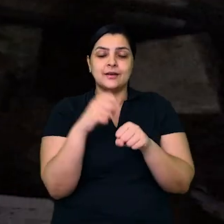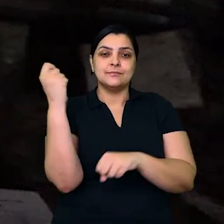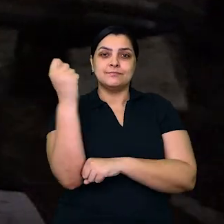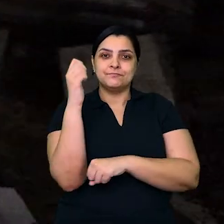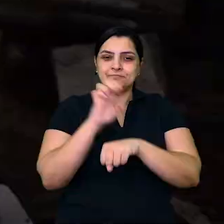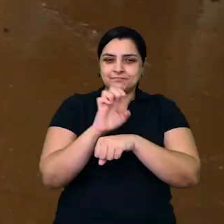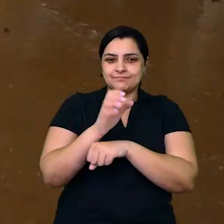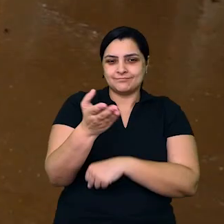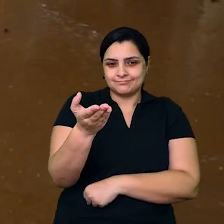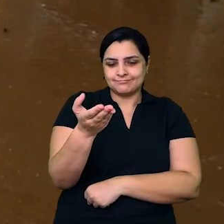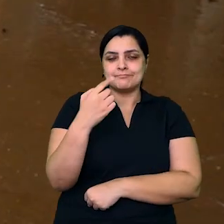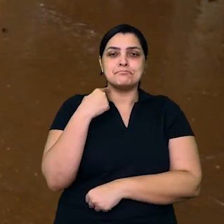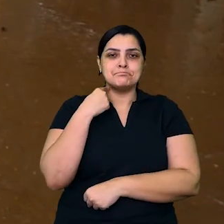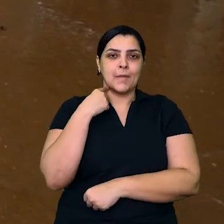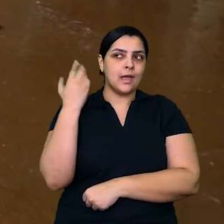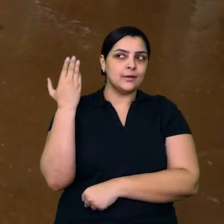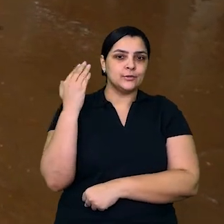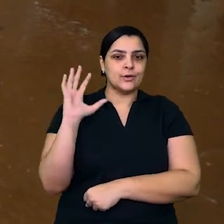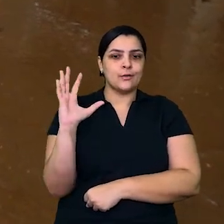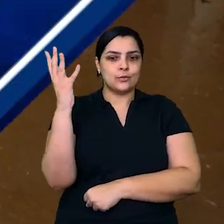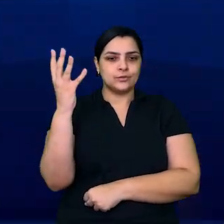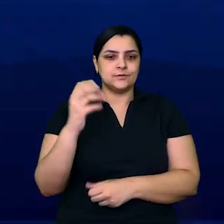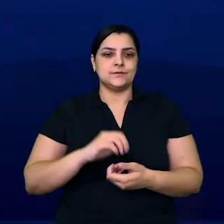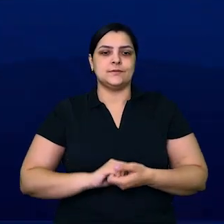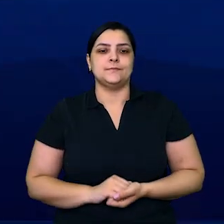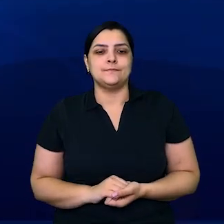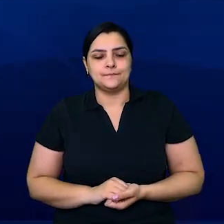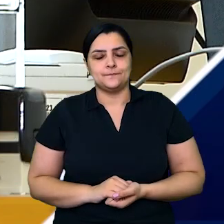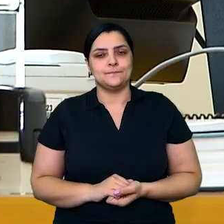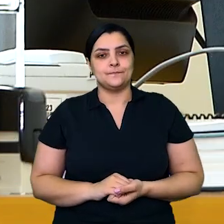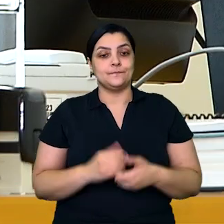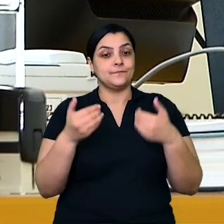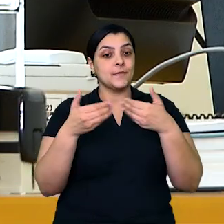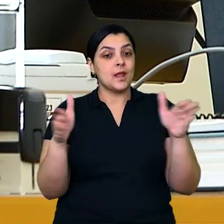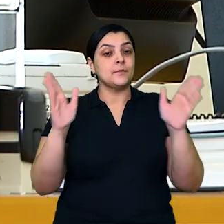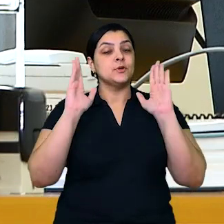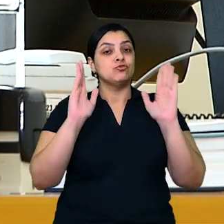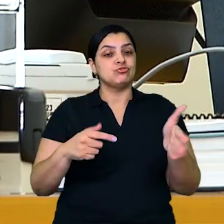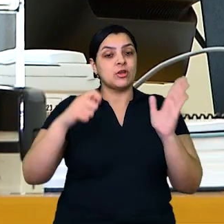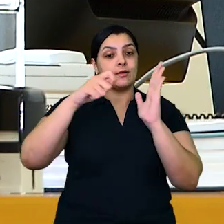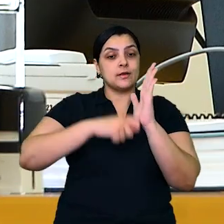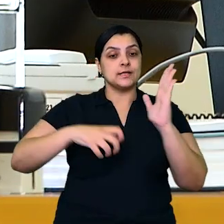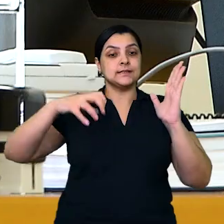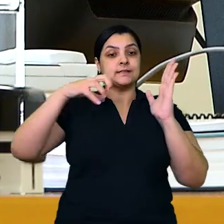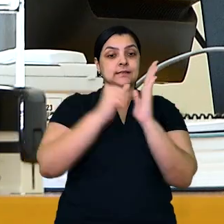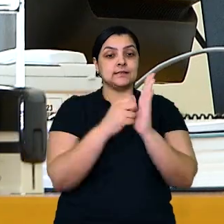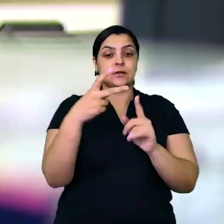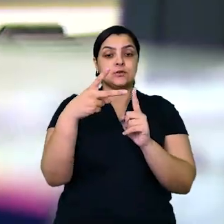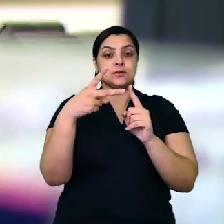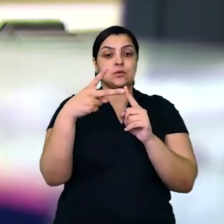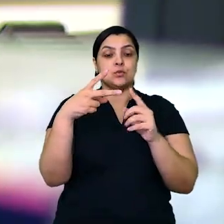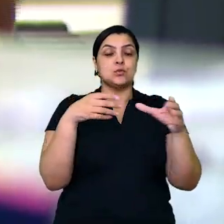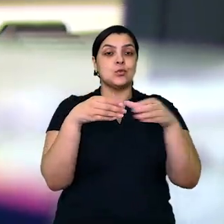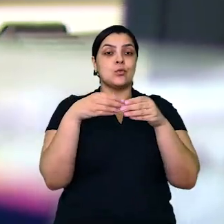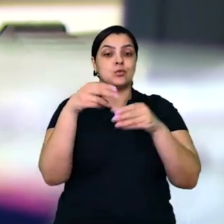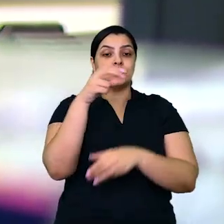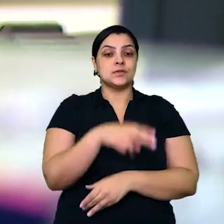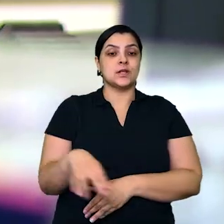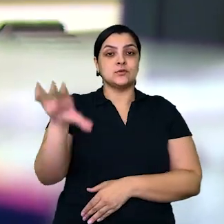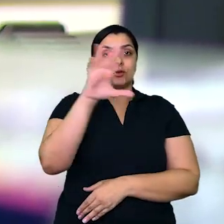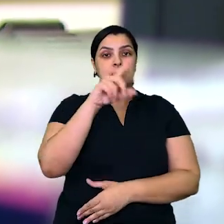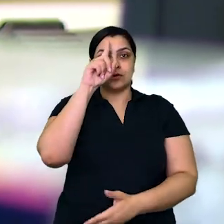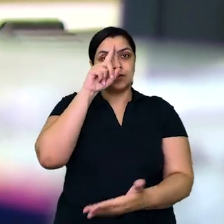Rio Grande do Sul em maio deste ano. Estão abertas as inscrições para o 2º Concurso Nacional